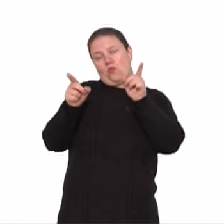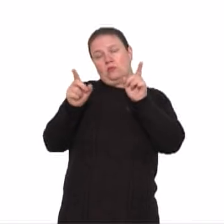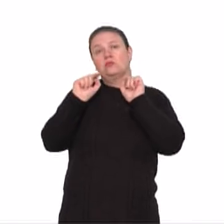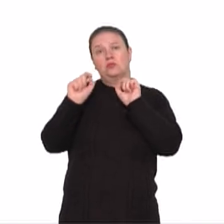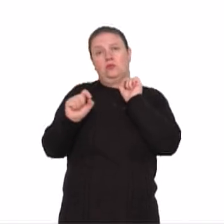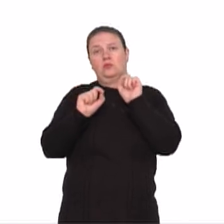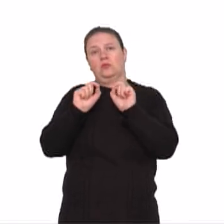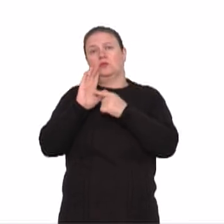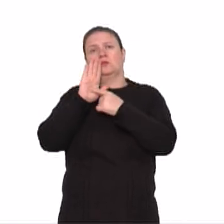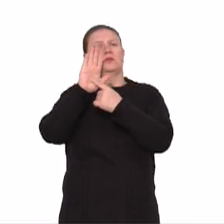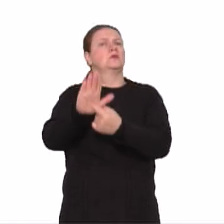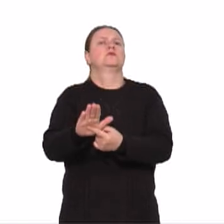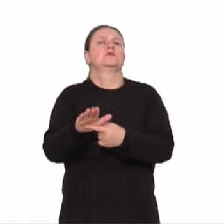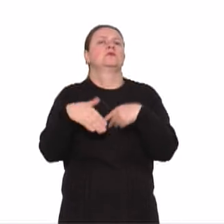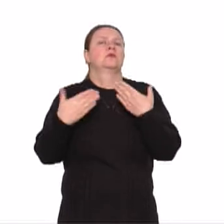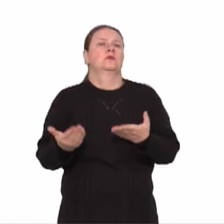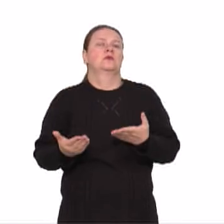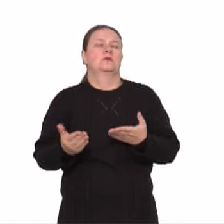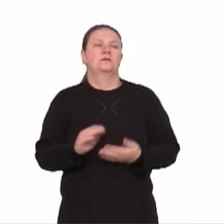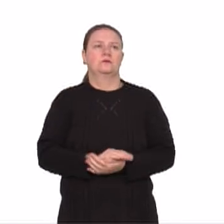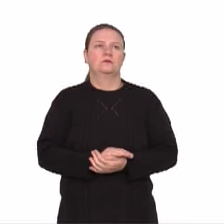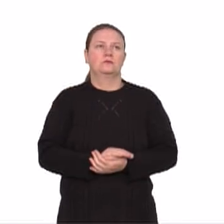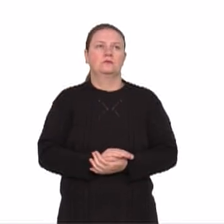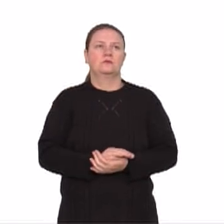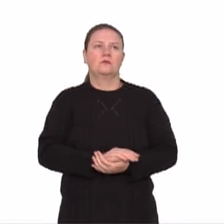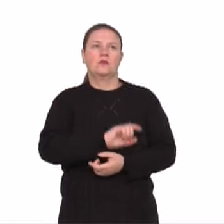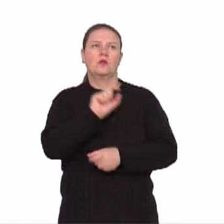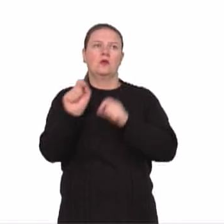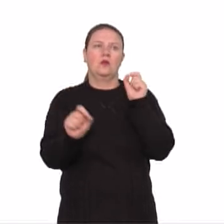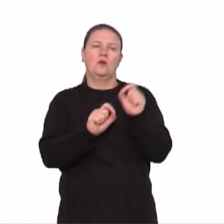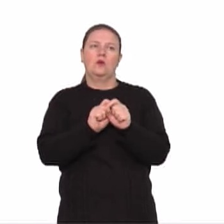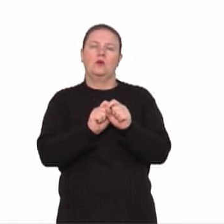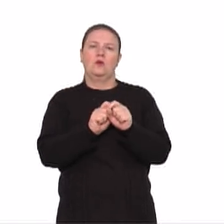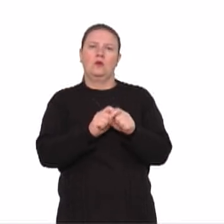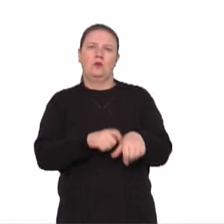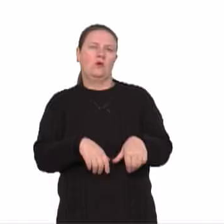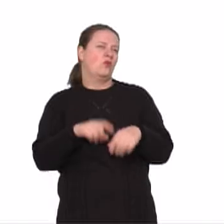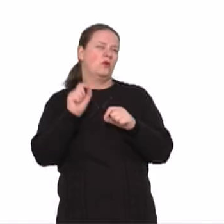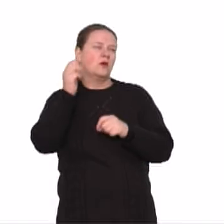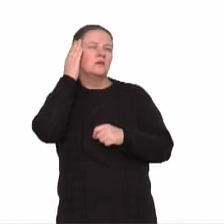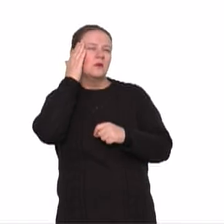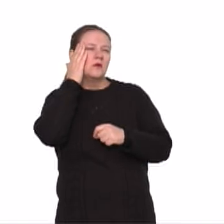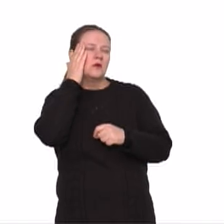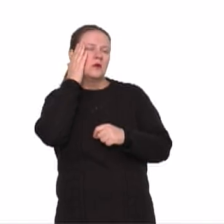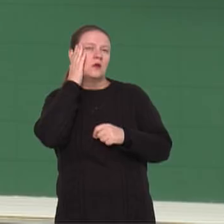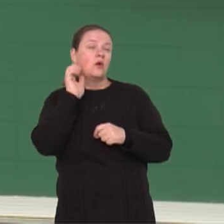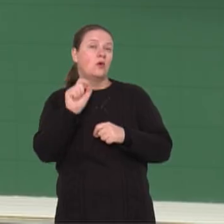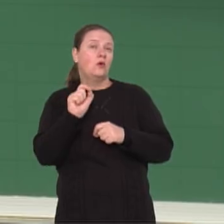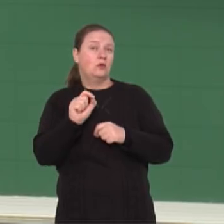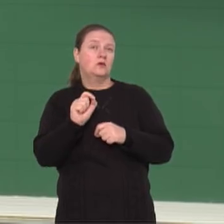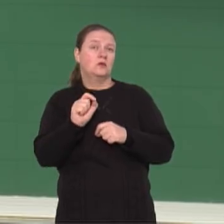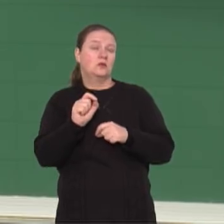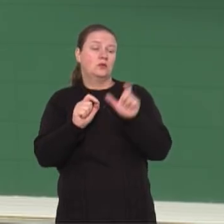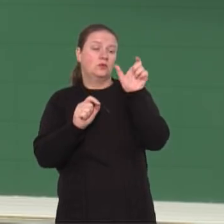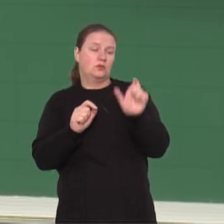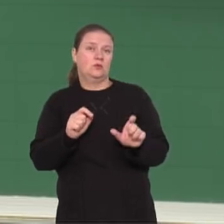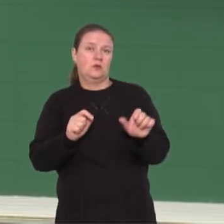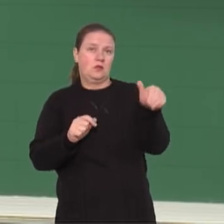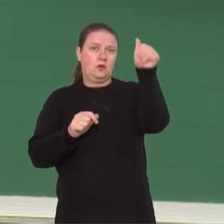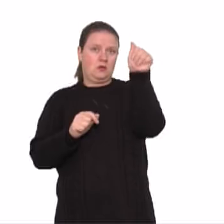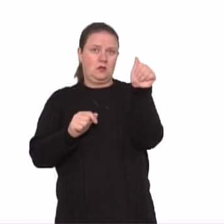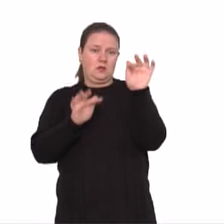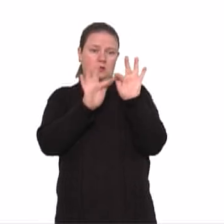pois apresenta apenas um núcleo. Então, esse sujeito é o quê? O que vocês preencheriam nesta lacuna? Alternativa